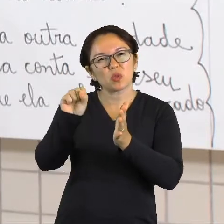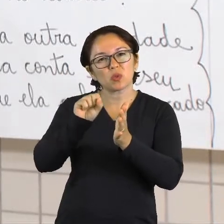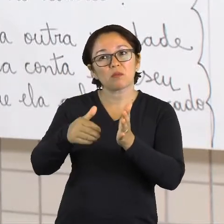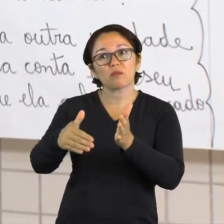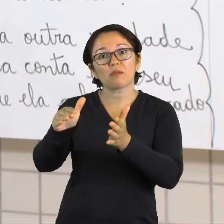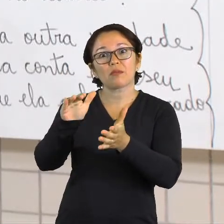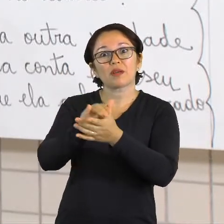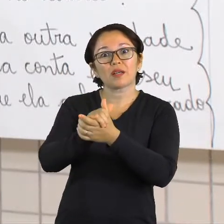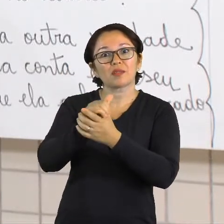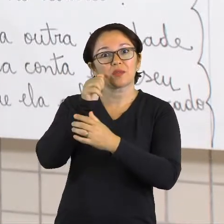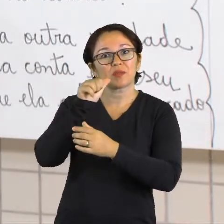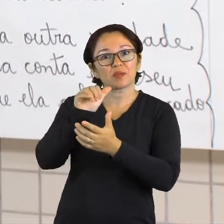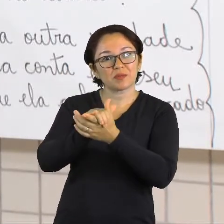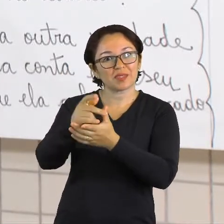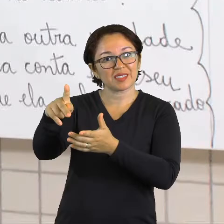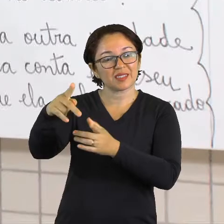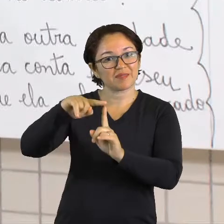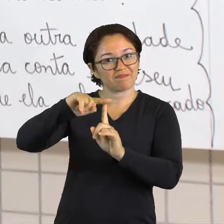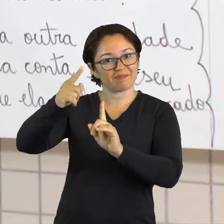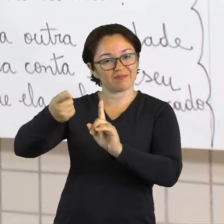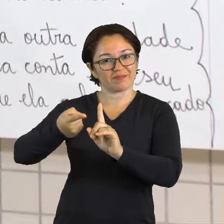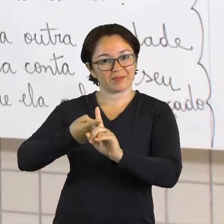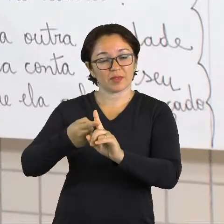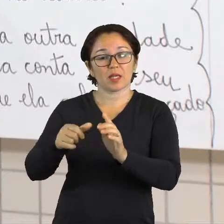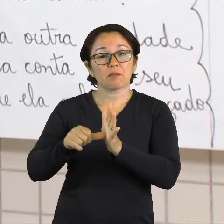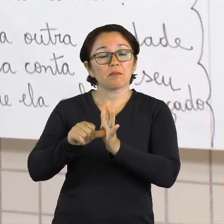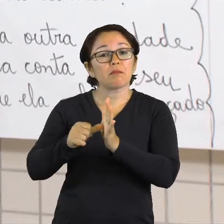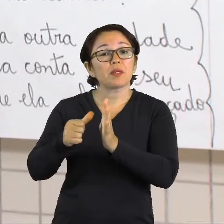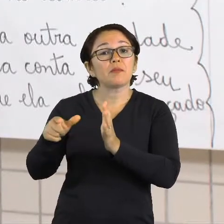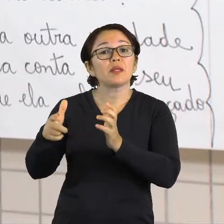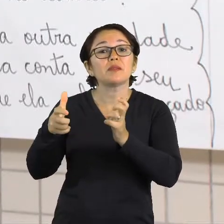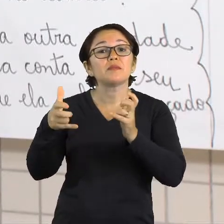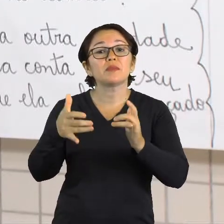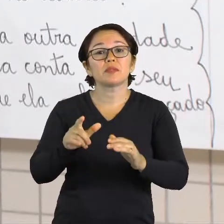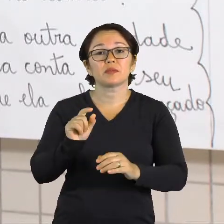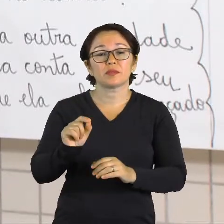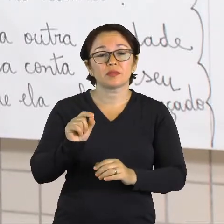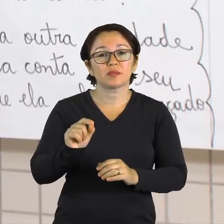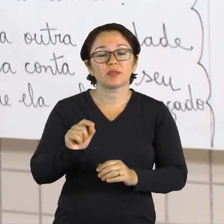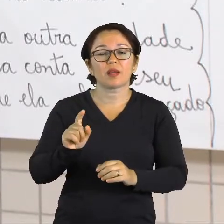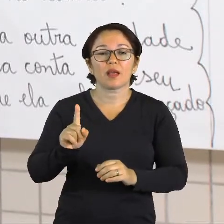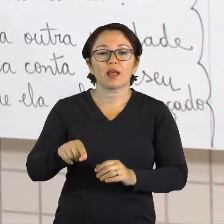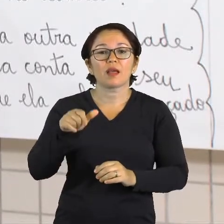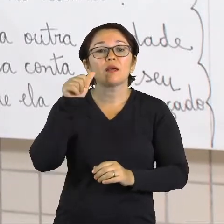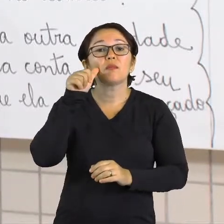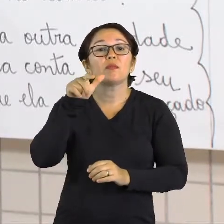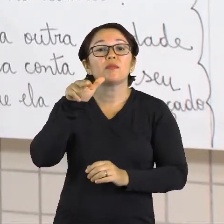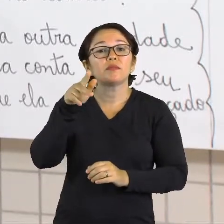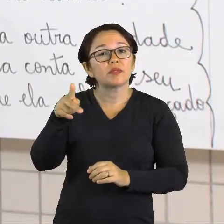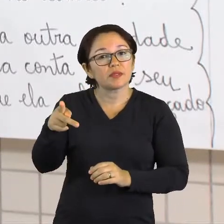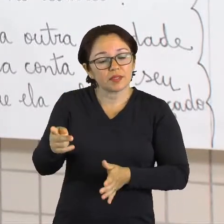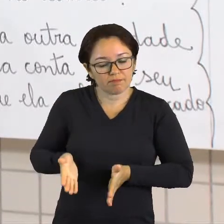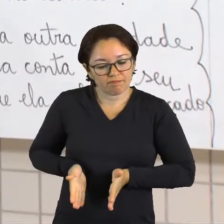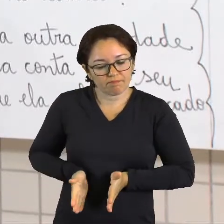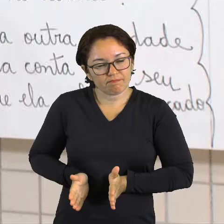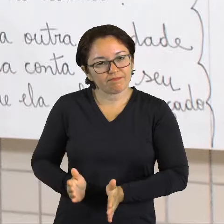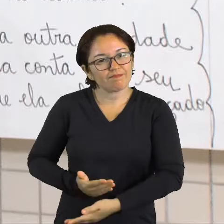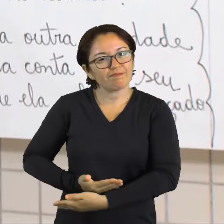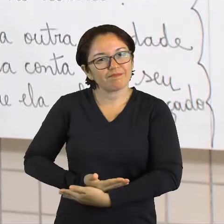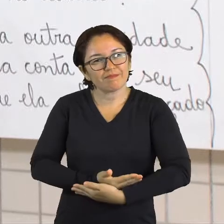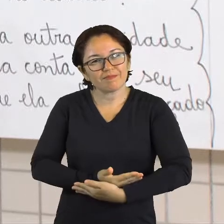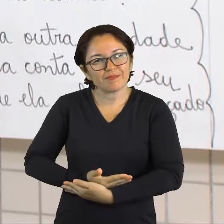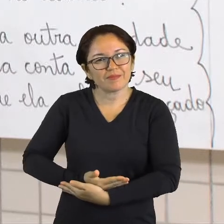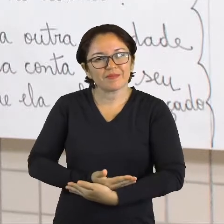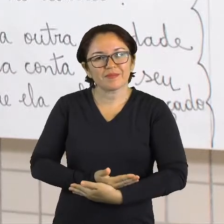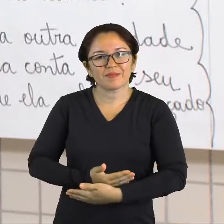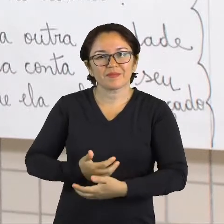um filho também. Mas o primeiro assunto que ela vai falar é o quê? É sobre esse nascimento da irmãzinha dela, que aí ela fala como